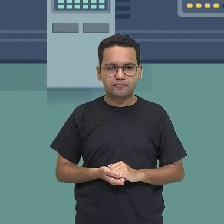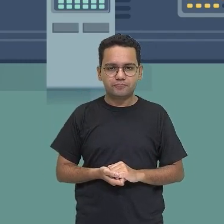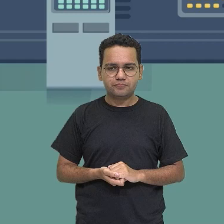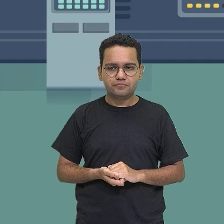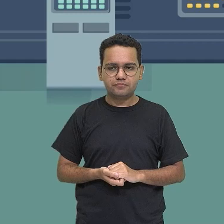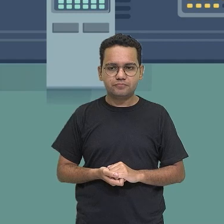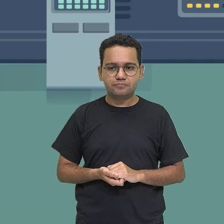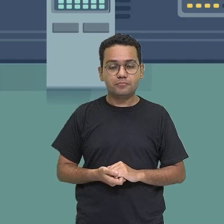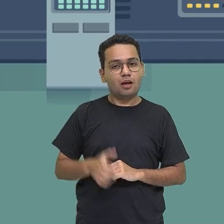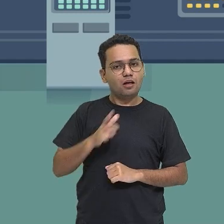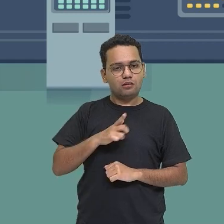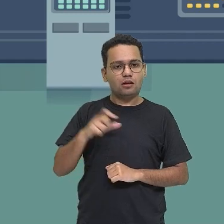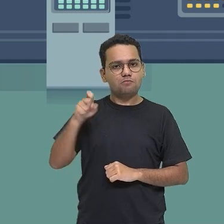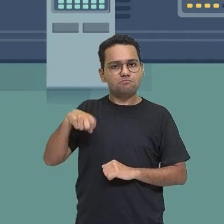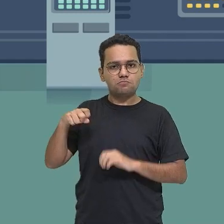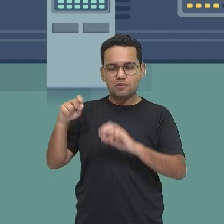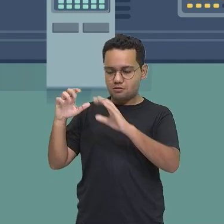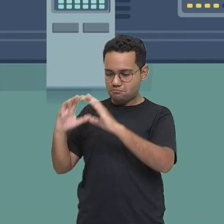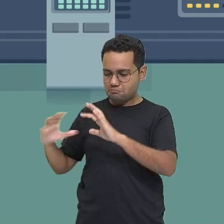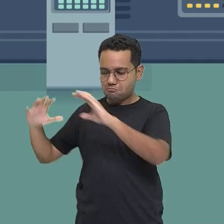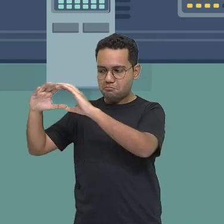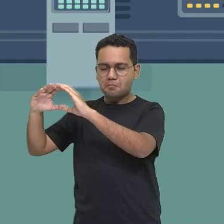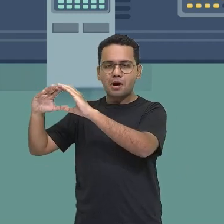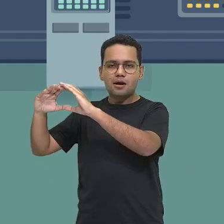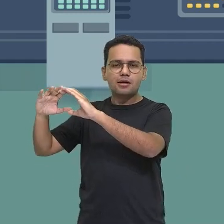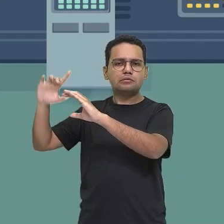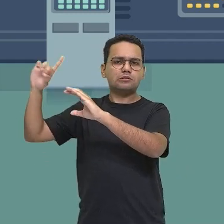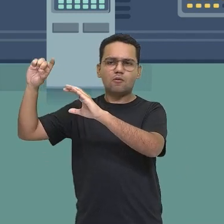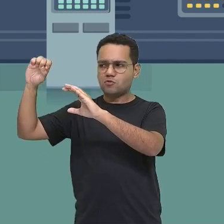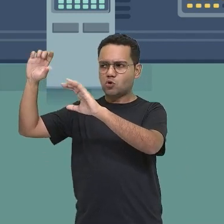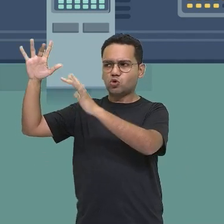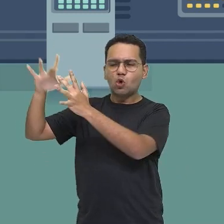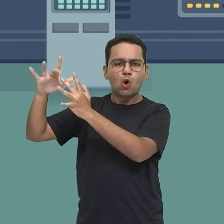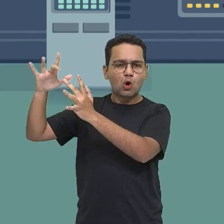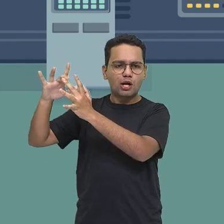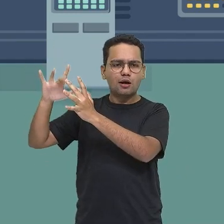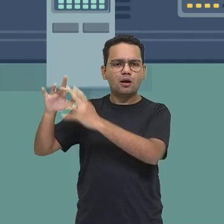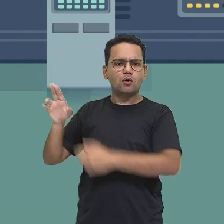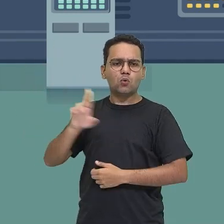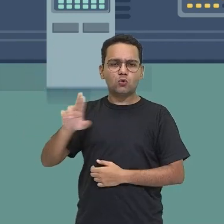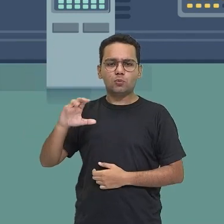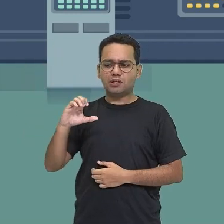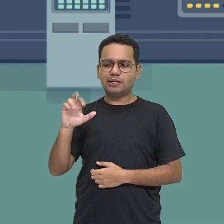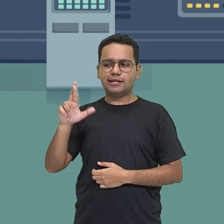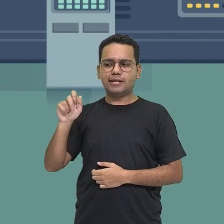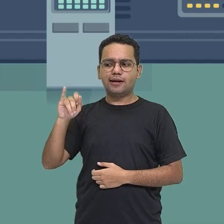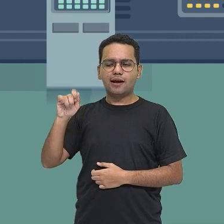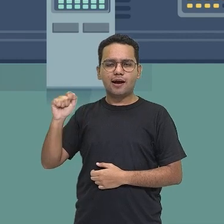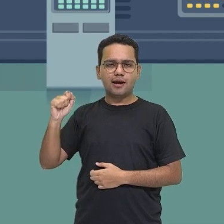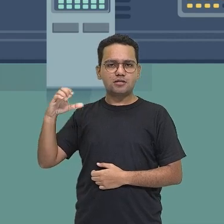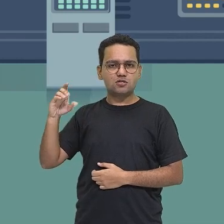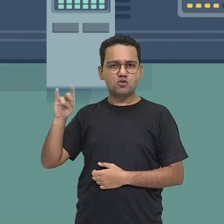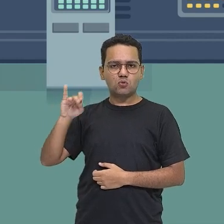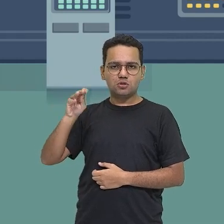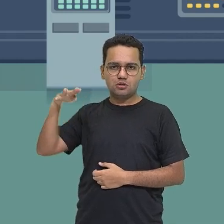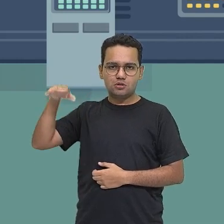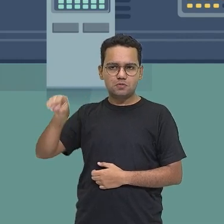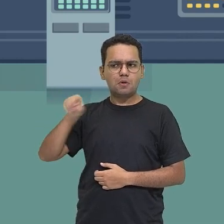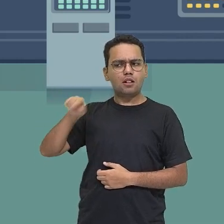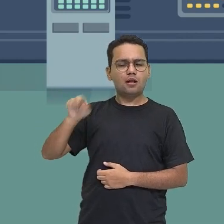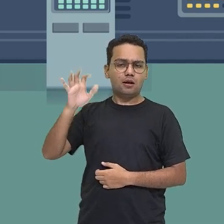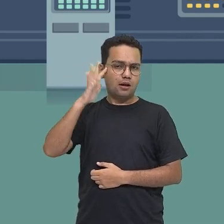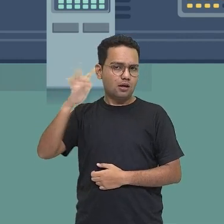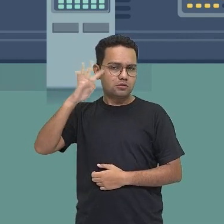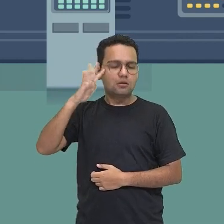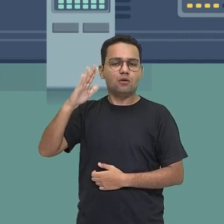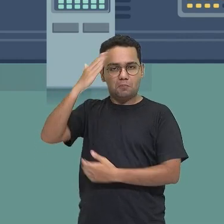forma divina, que é o criacionismo. Você tem essa teoria ou uma